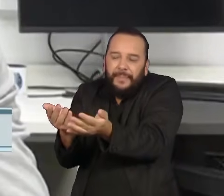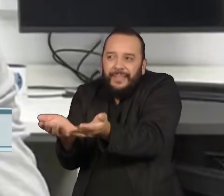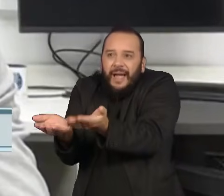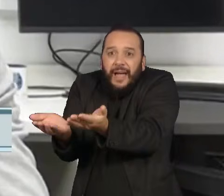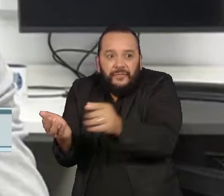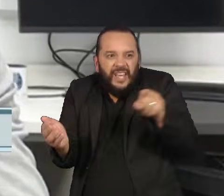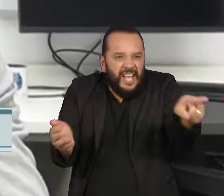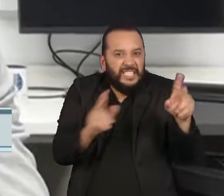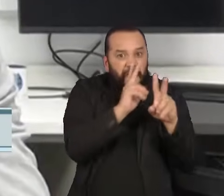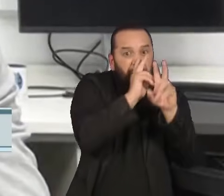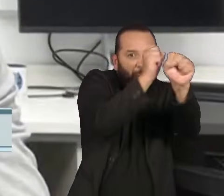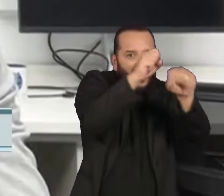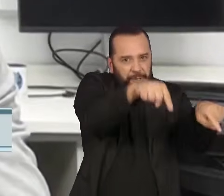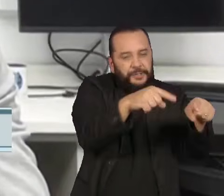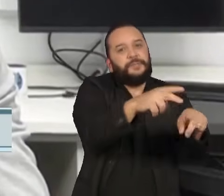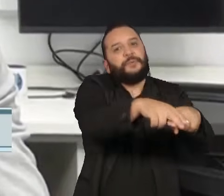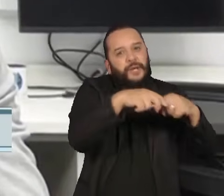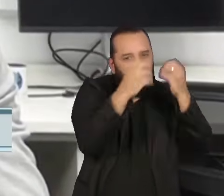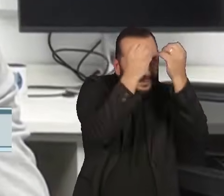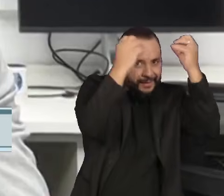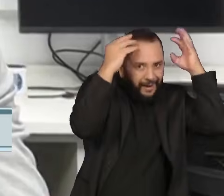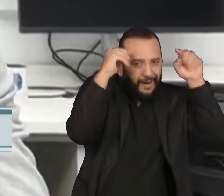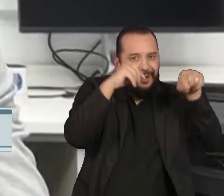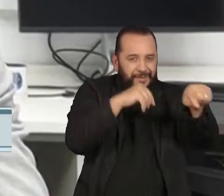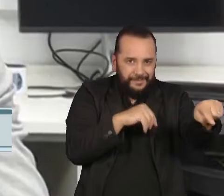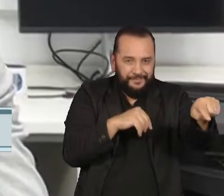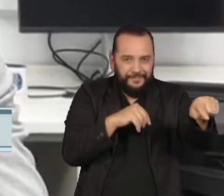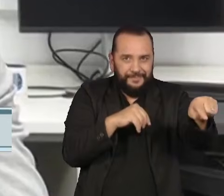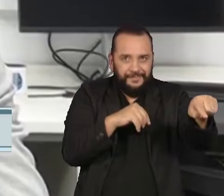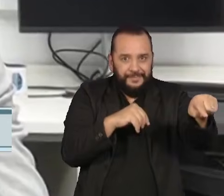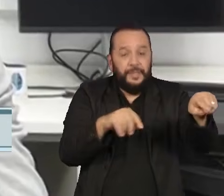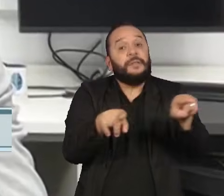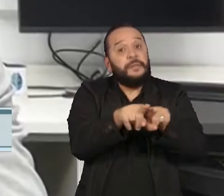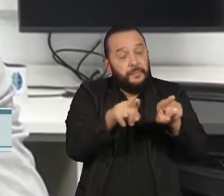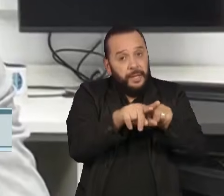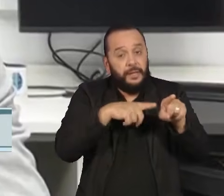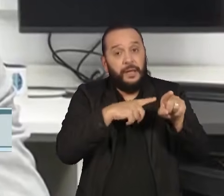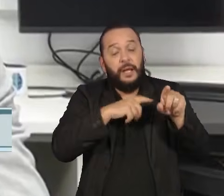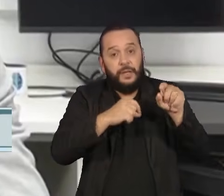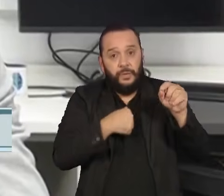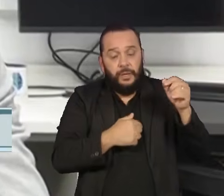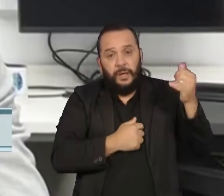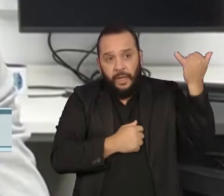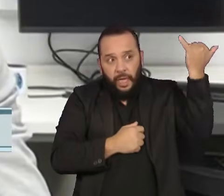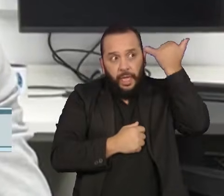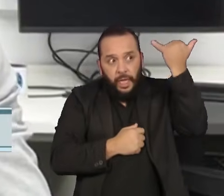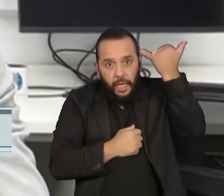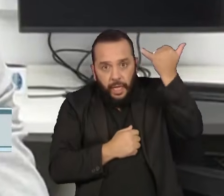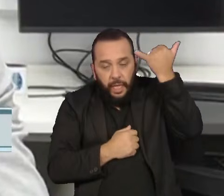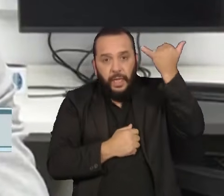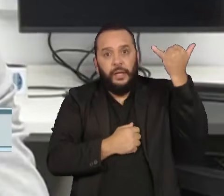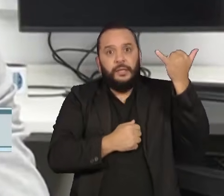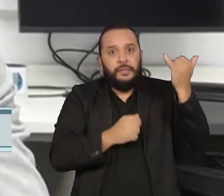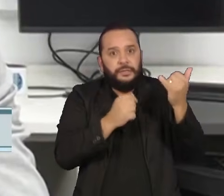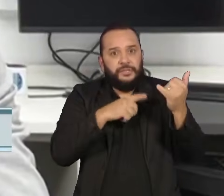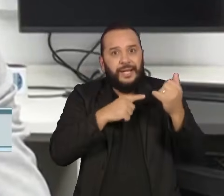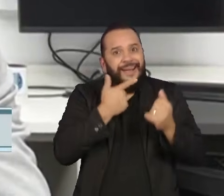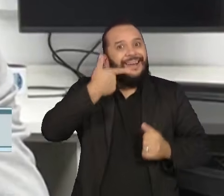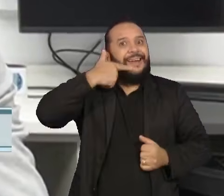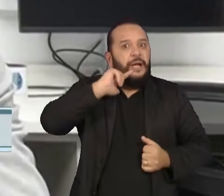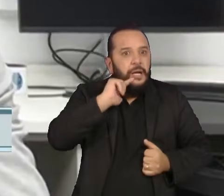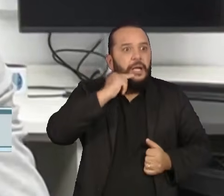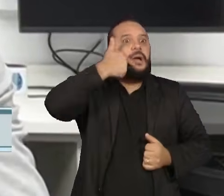aumenta a frequência de comorbidades importantes, como transtorno bipolar, transtorno por uso de substâncias. E um outro ponto